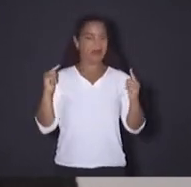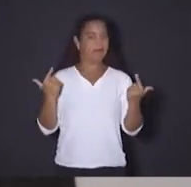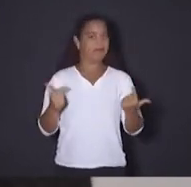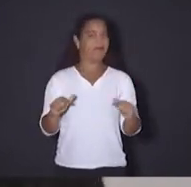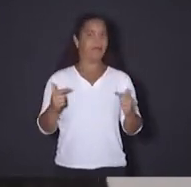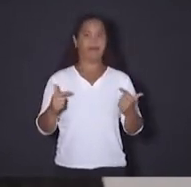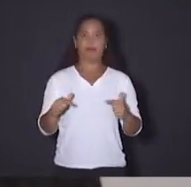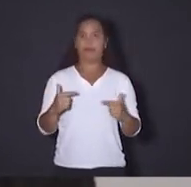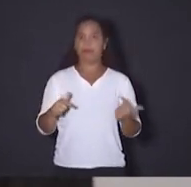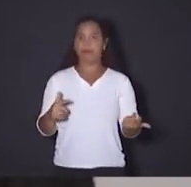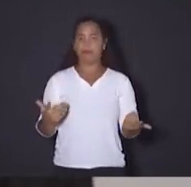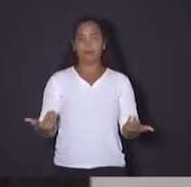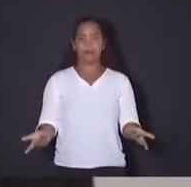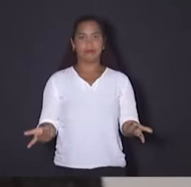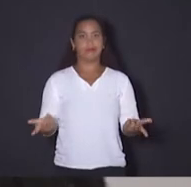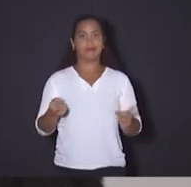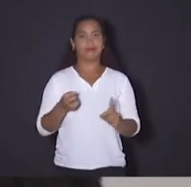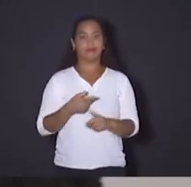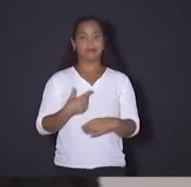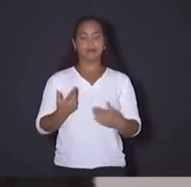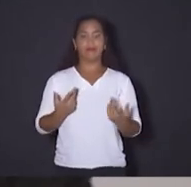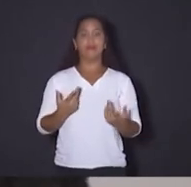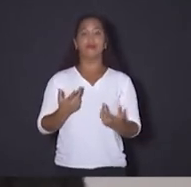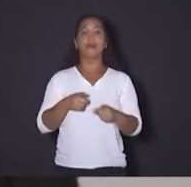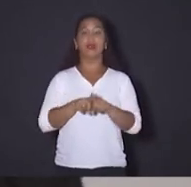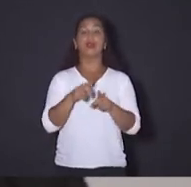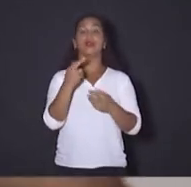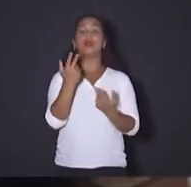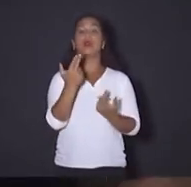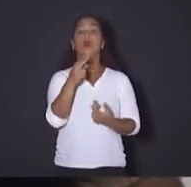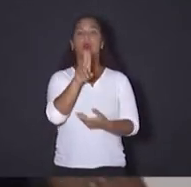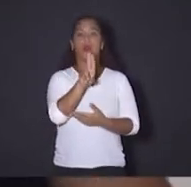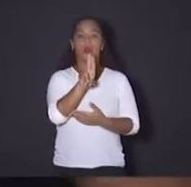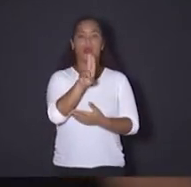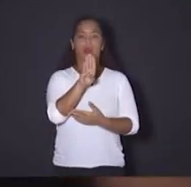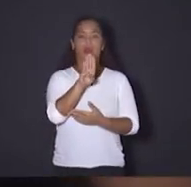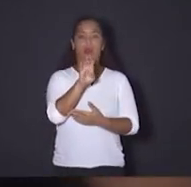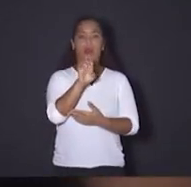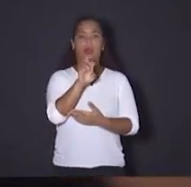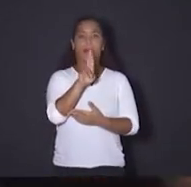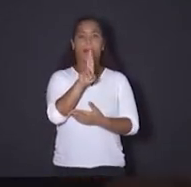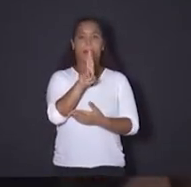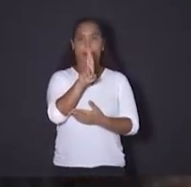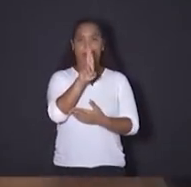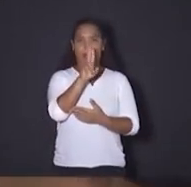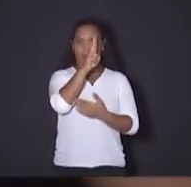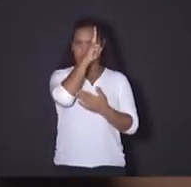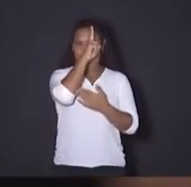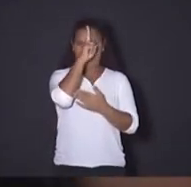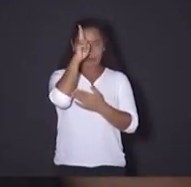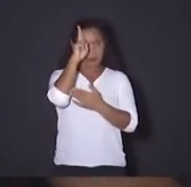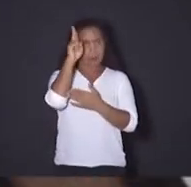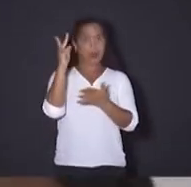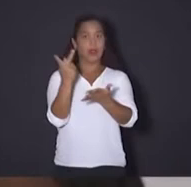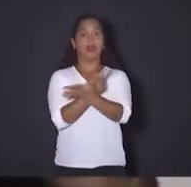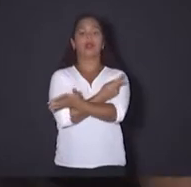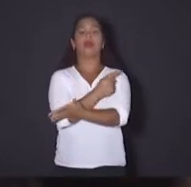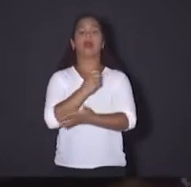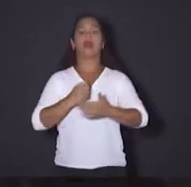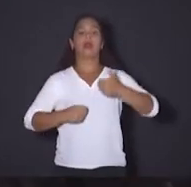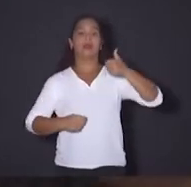de rankeamento eu vou dar um exemplo do hub ranqueamento essa idéia de colocar 1º 2º 3º lugar